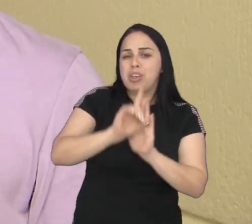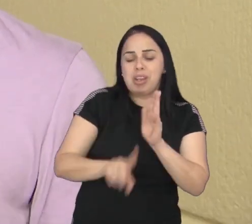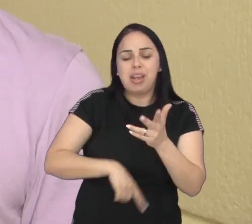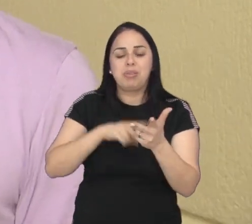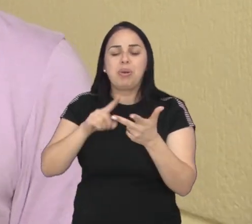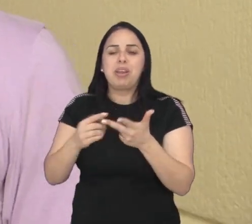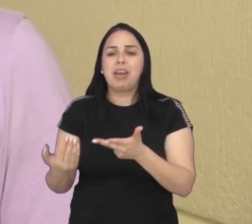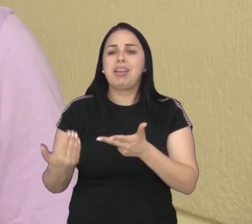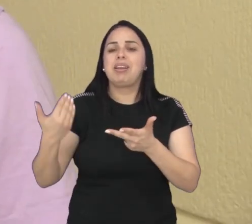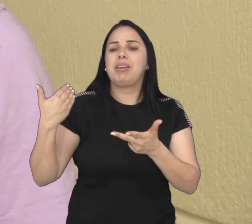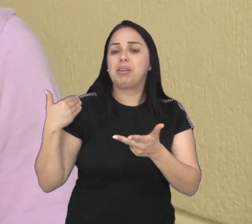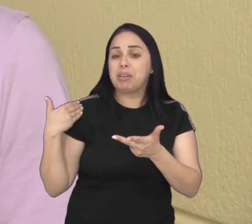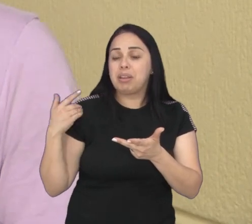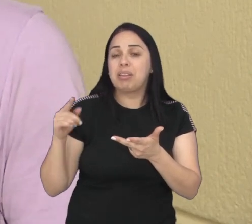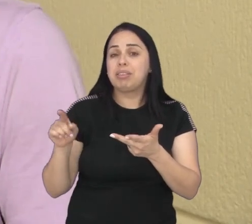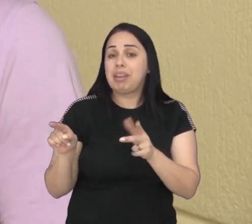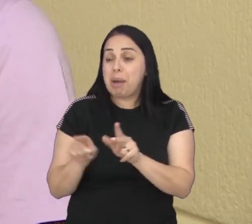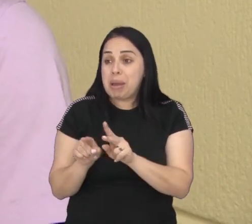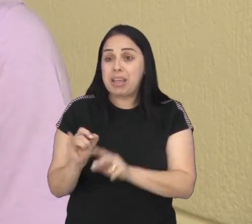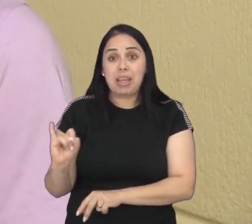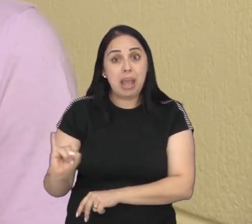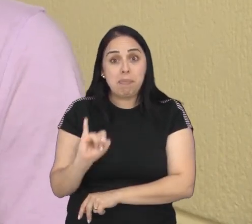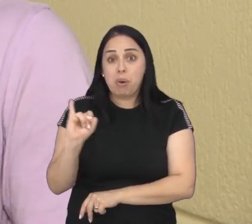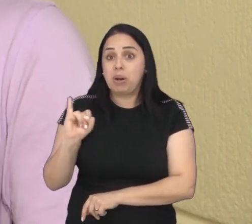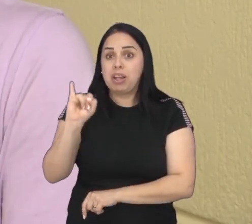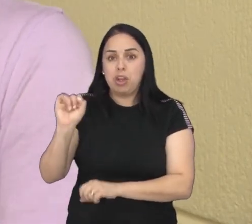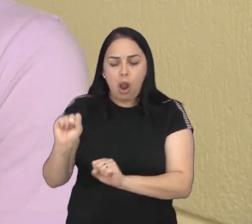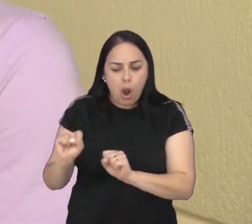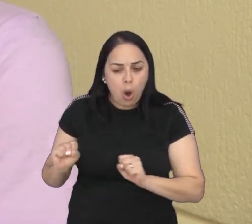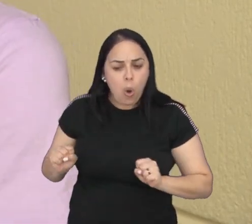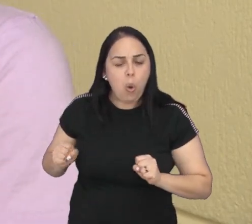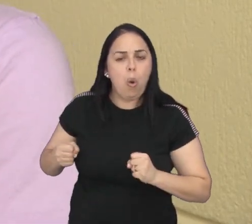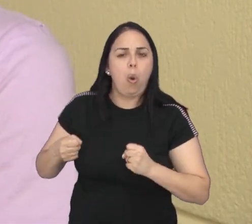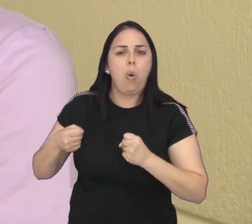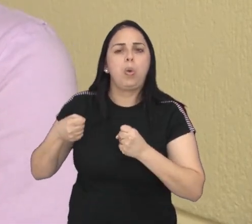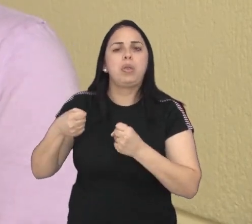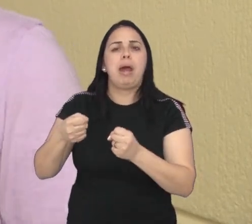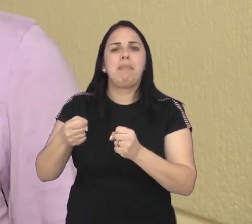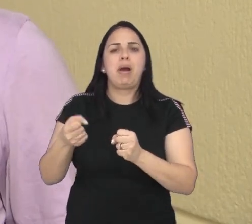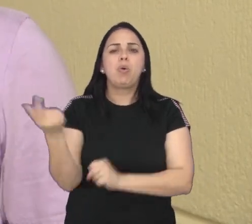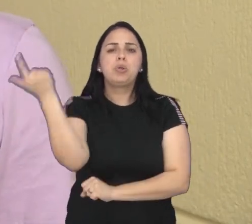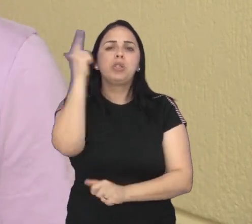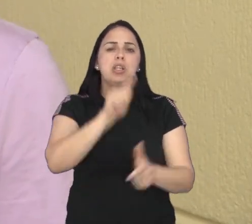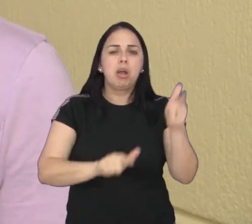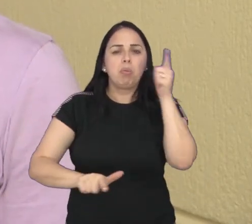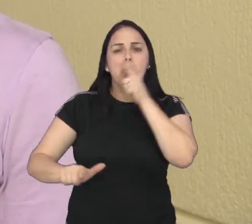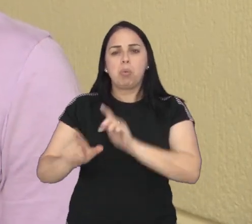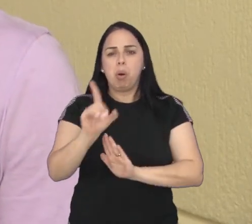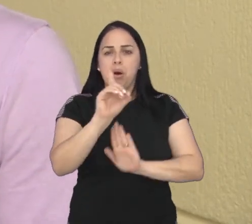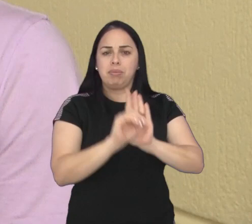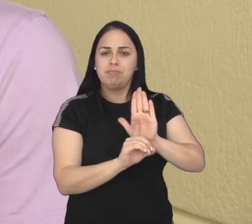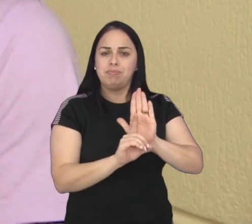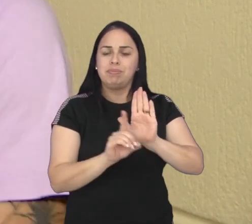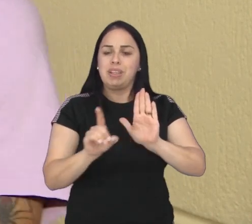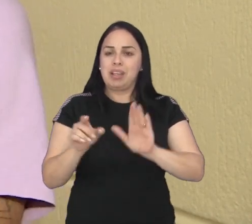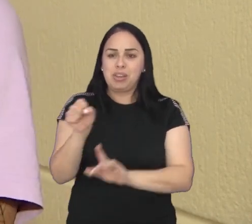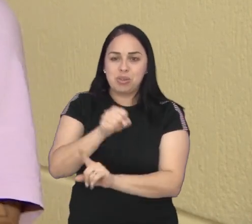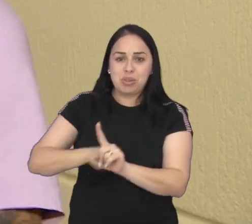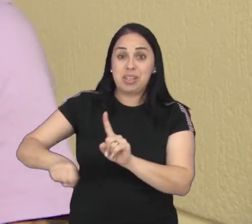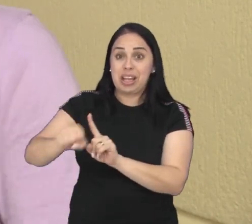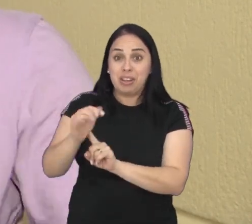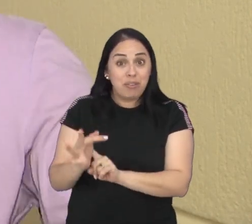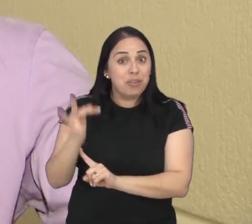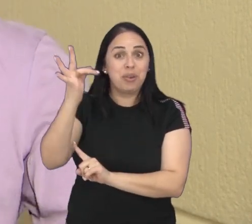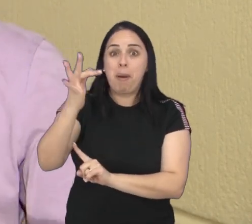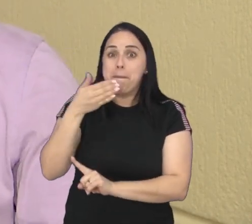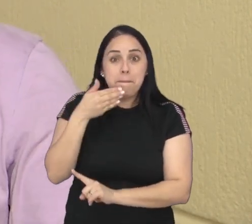os direitos, do que são os deveres e da importância de lutar sempre para ampliar esses direitos, mais efetiva vai